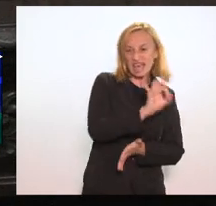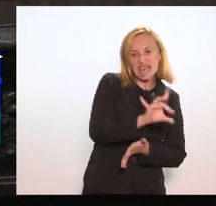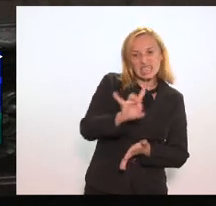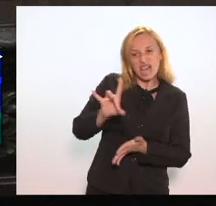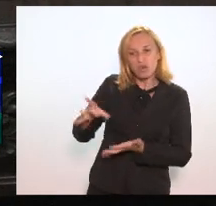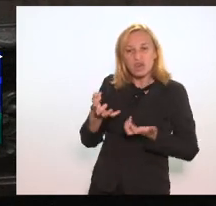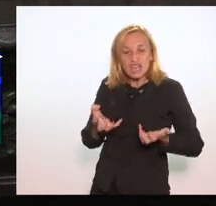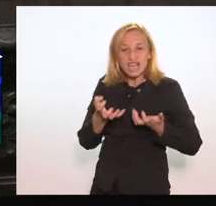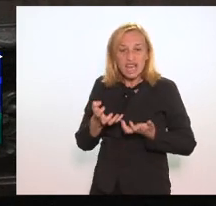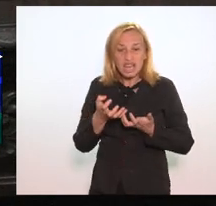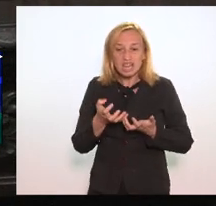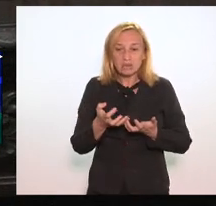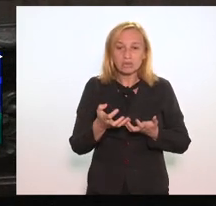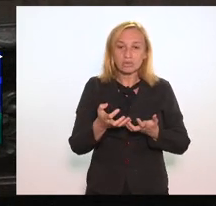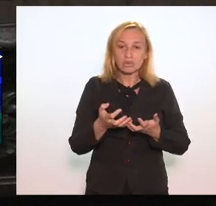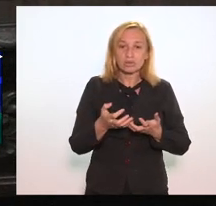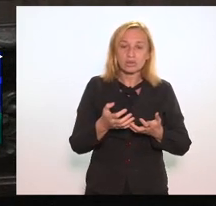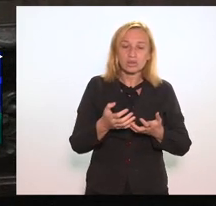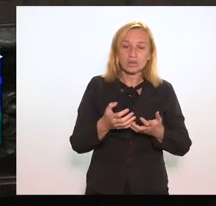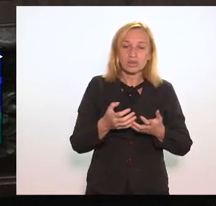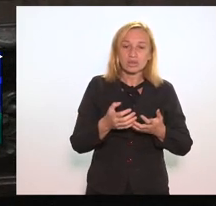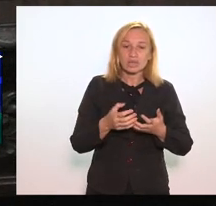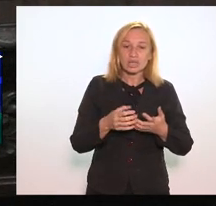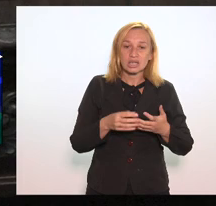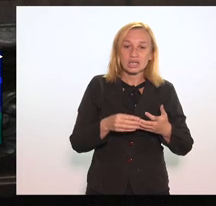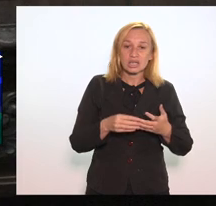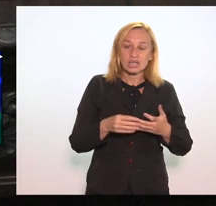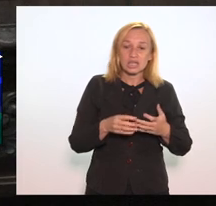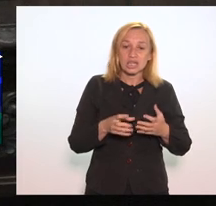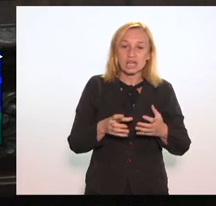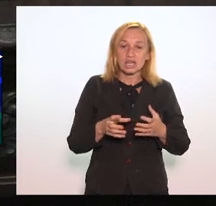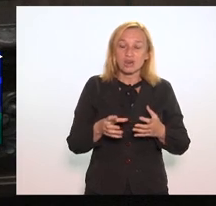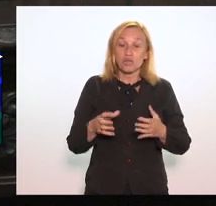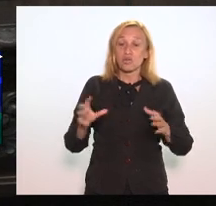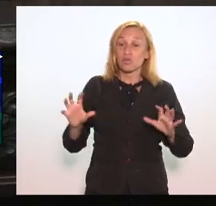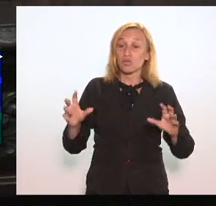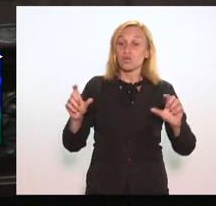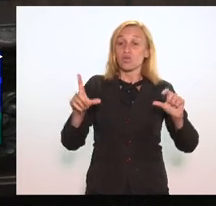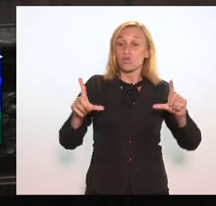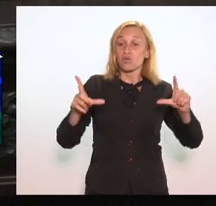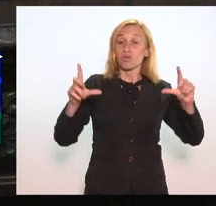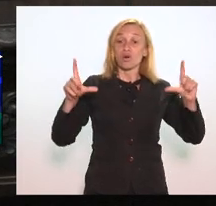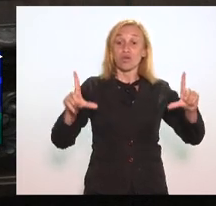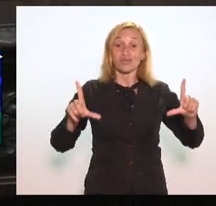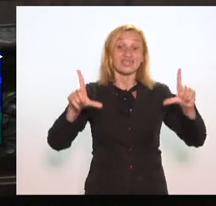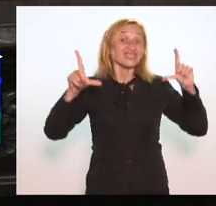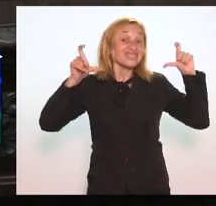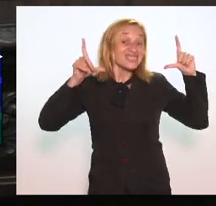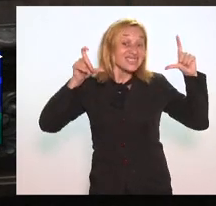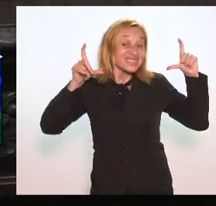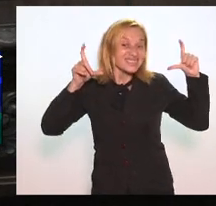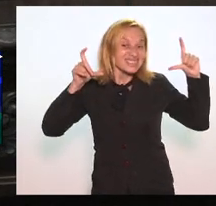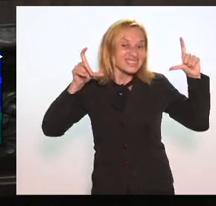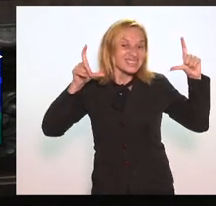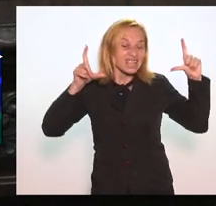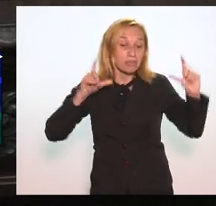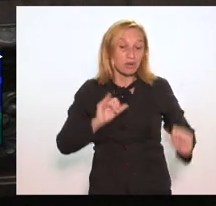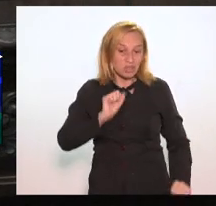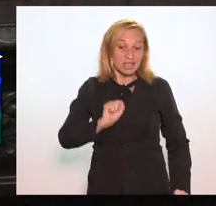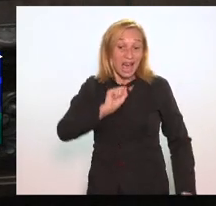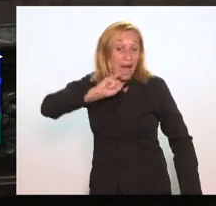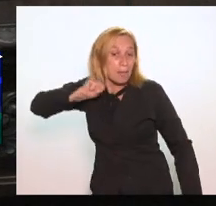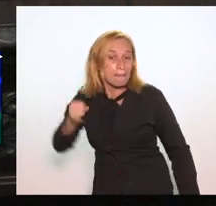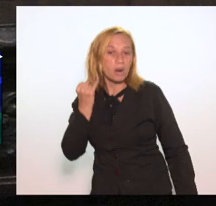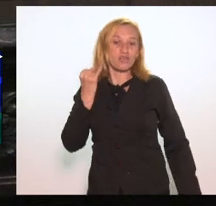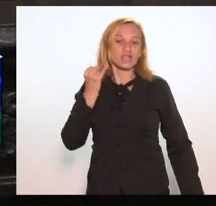cada um tentando puxar para si o foco para que possa tirar proveito